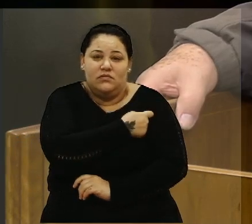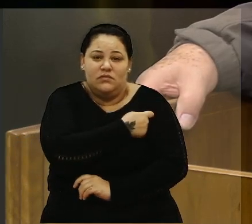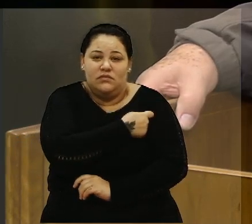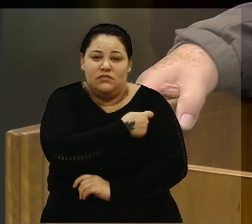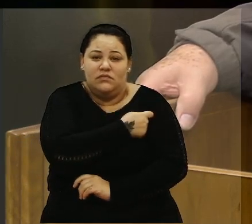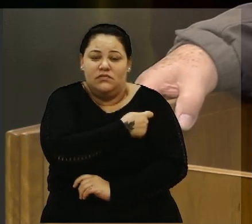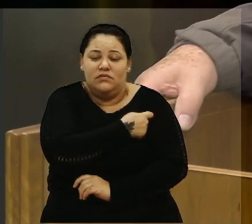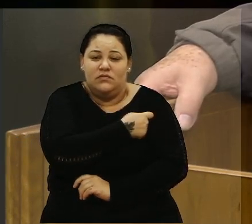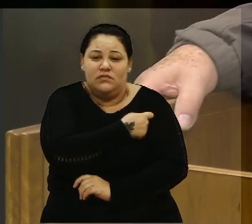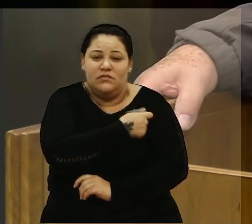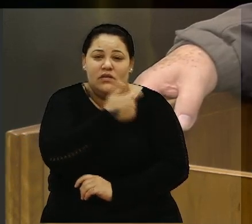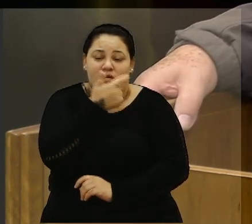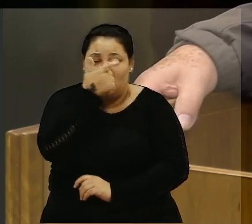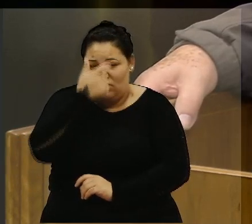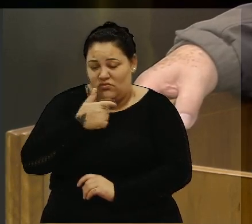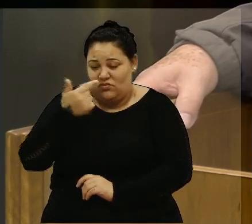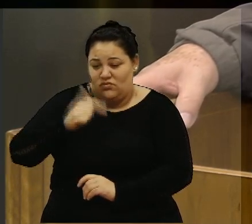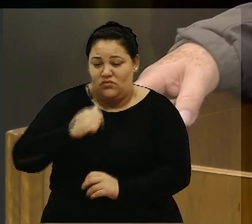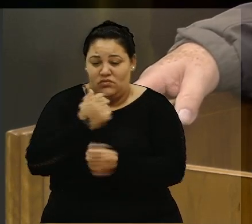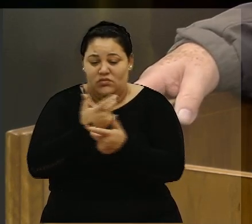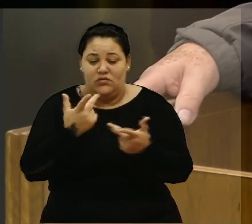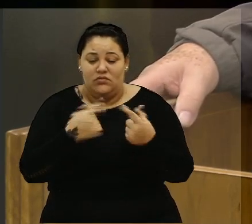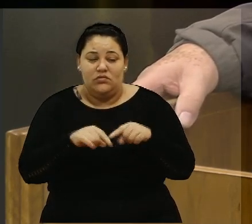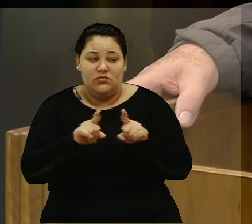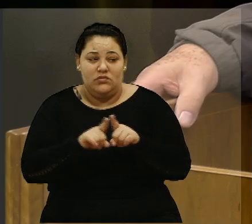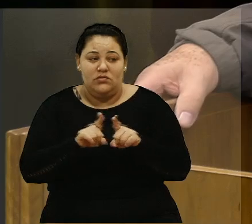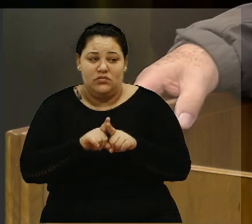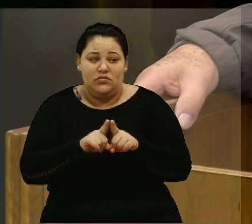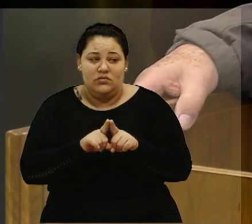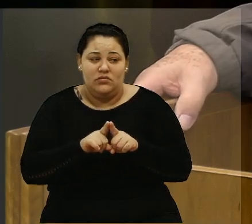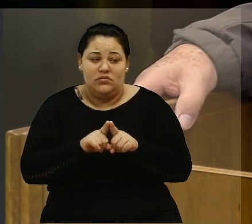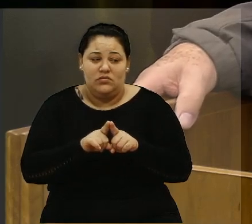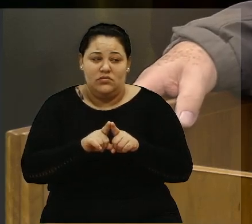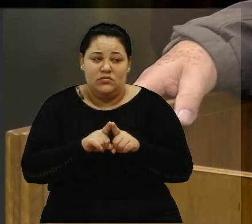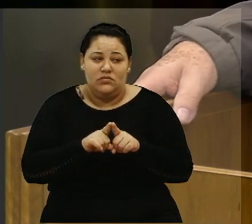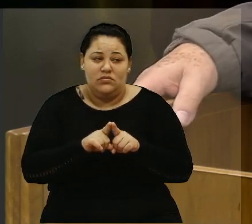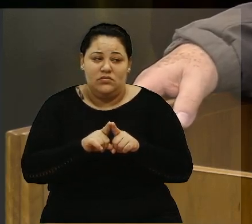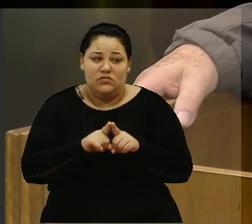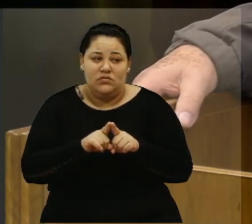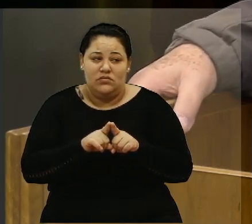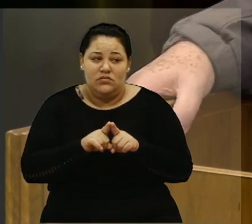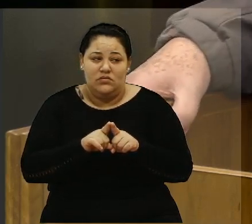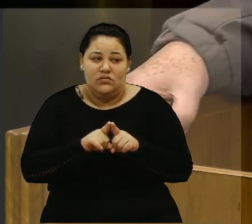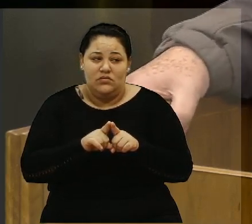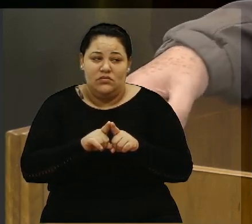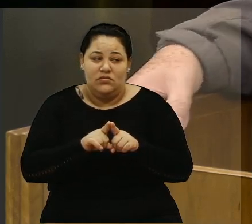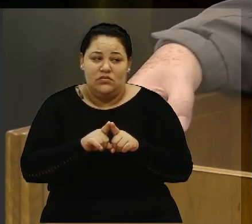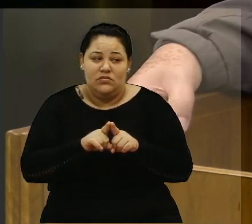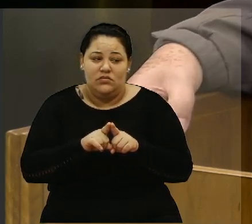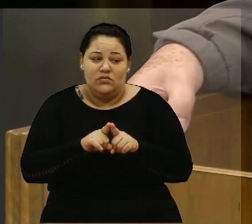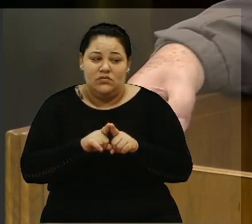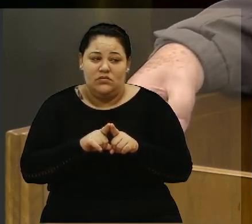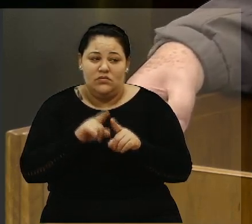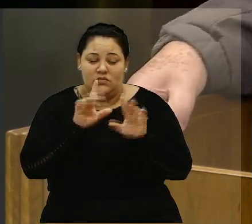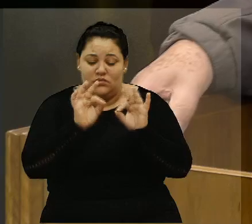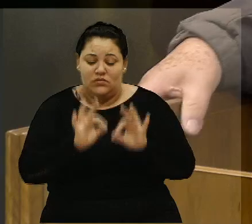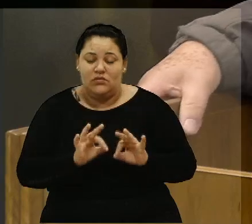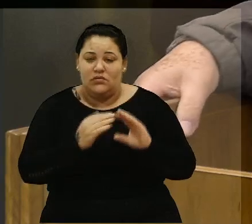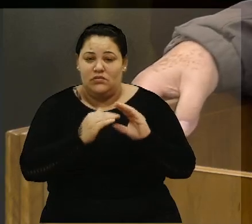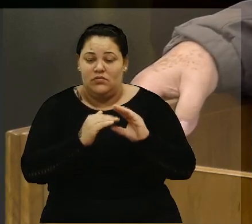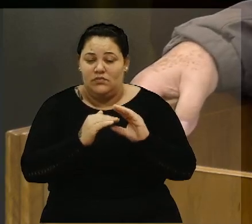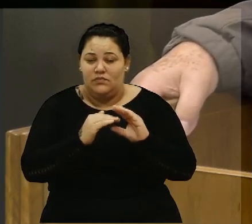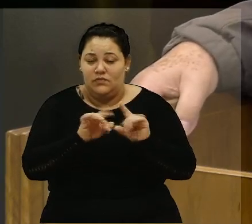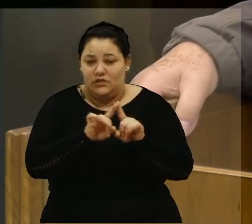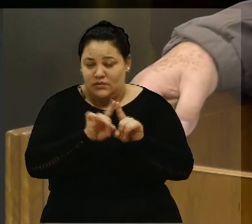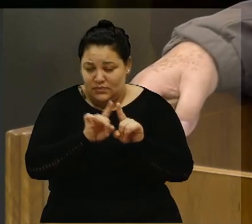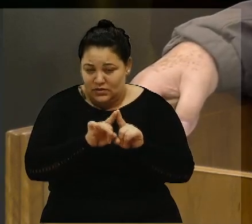que uma outra questão, vereadores, que eu acho importantíssima, e eu trabalhei muito nesse aspecto, quando eu entrei no